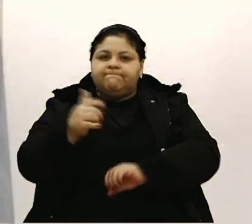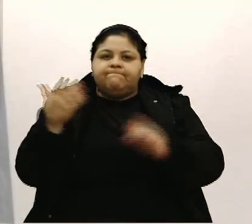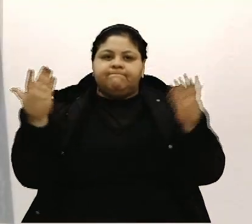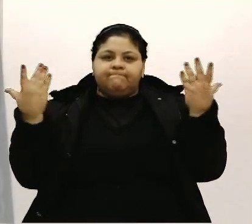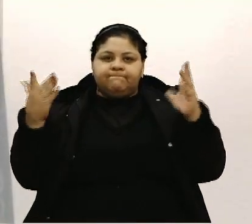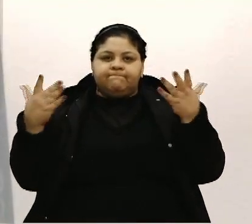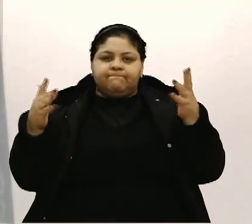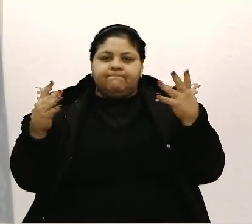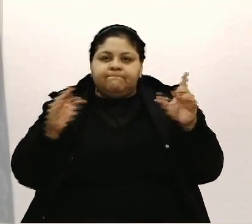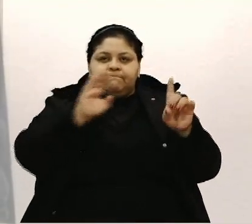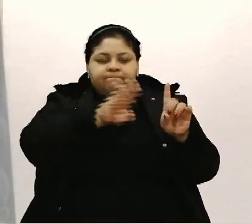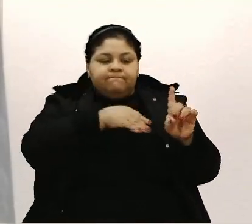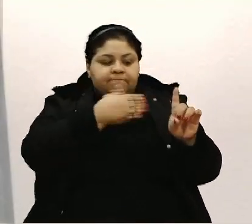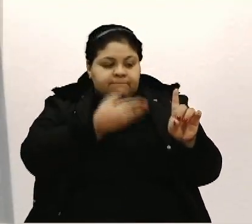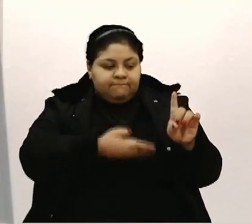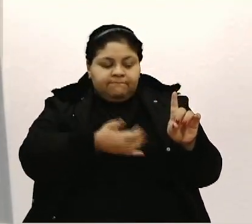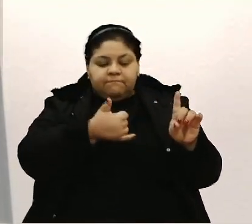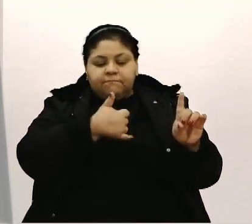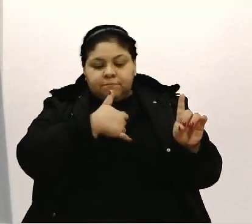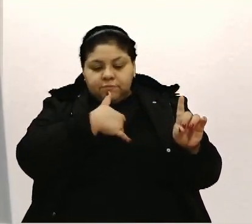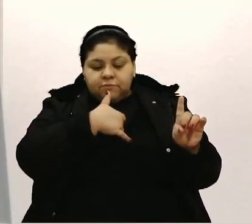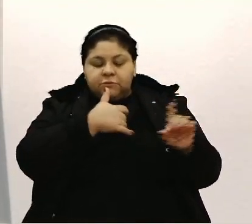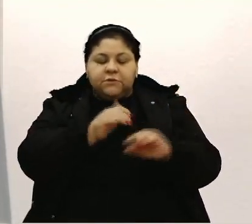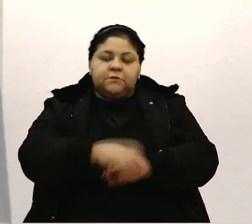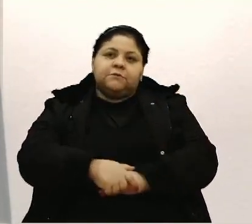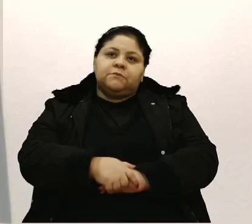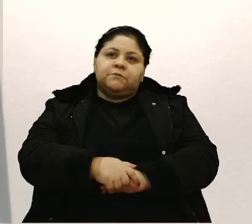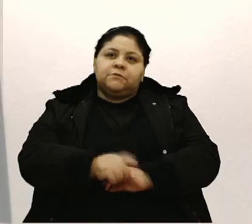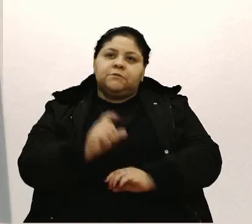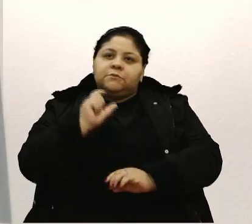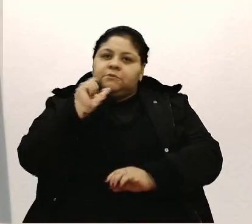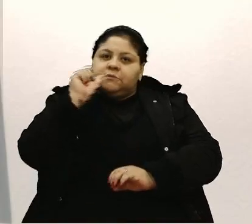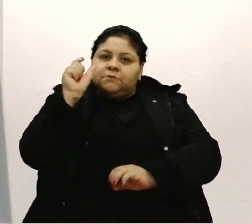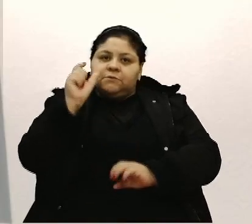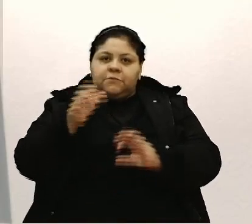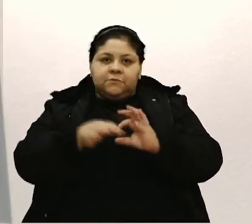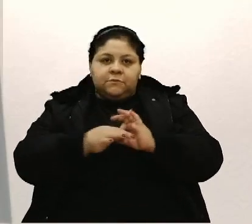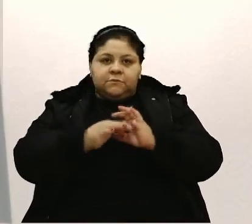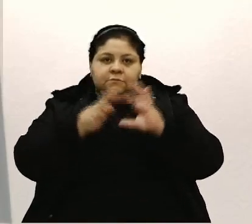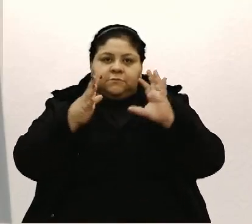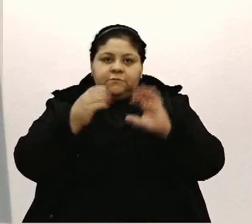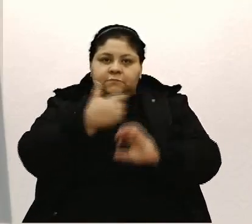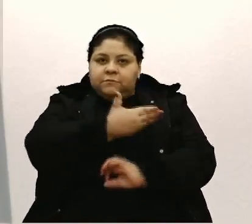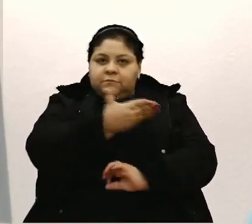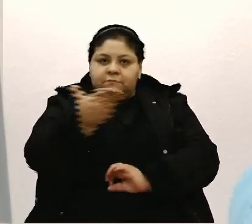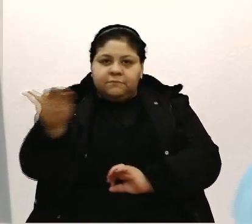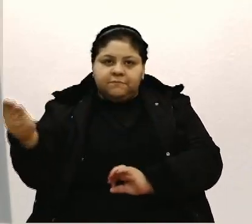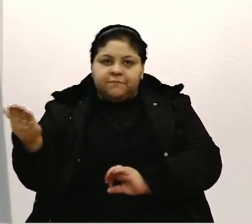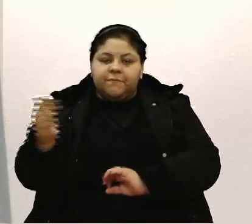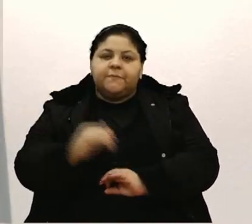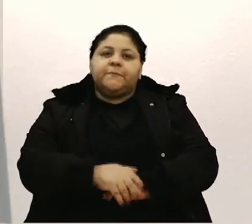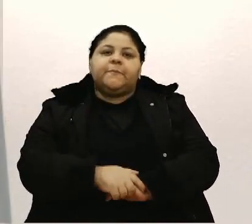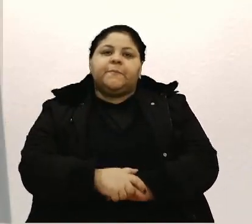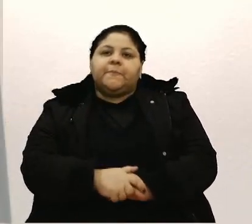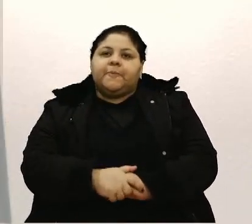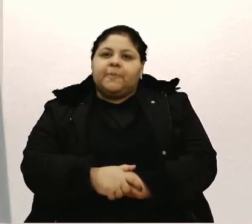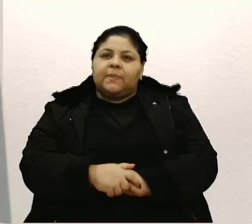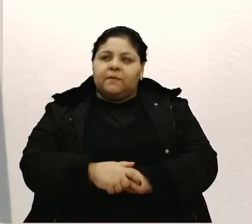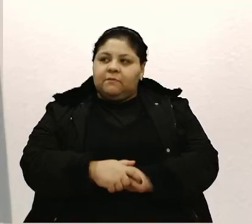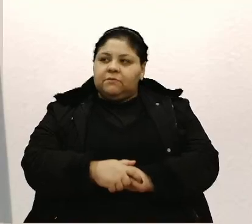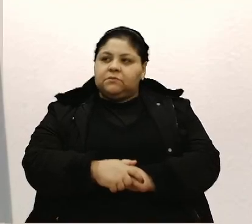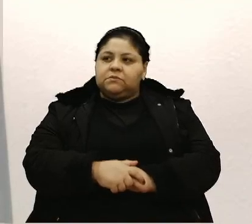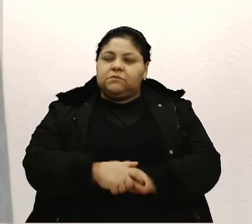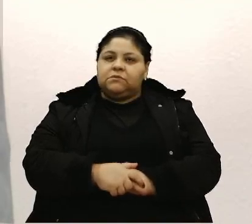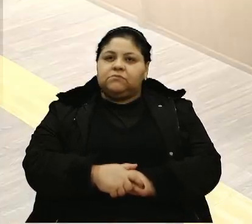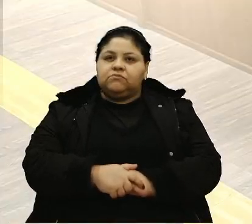pesar, louvor ou congratulações. A palavra está à disposição das senhoras vereadoras, dos senhores vereadores. Peço a